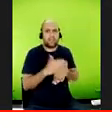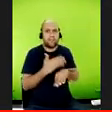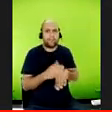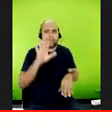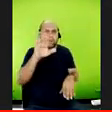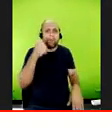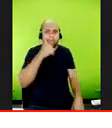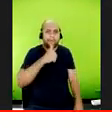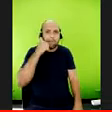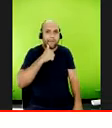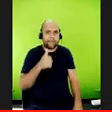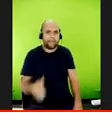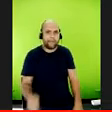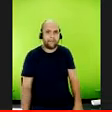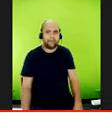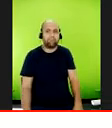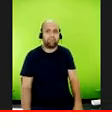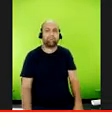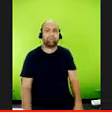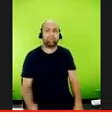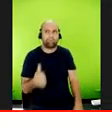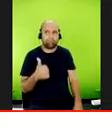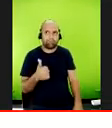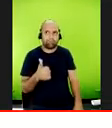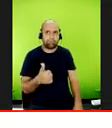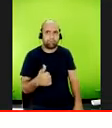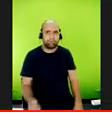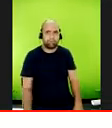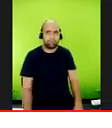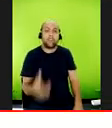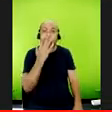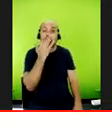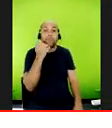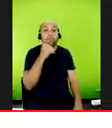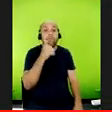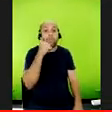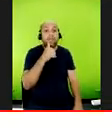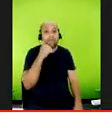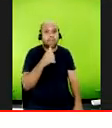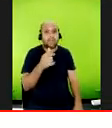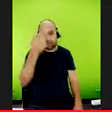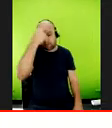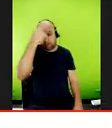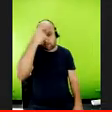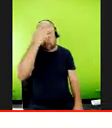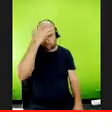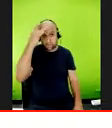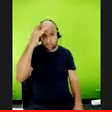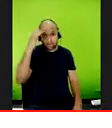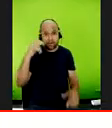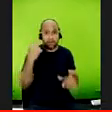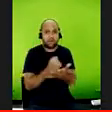é bacana que tipo de mulher você acha que tá na mente de quem vai contratar dessa e